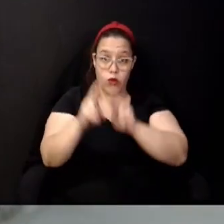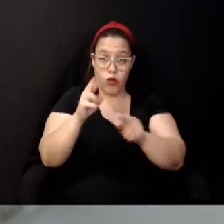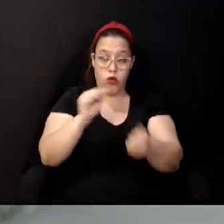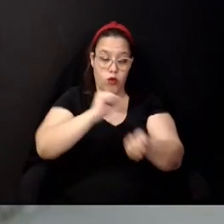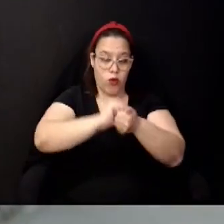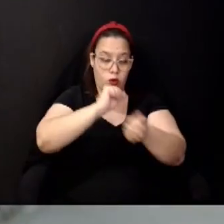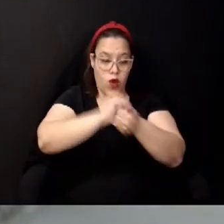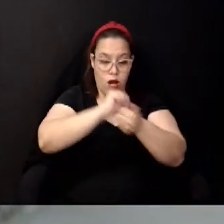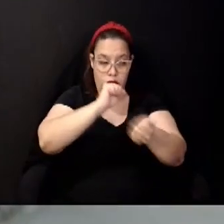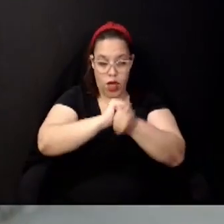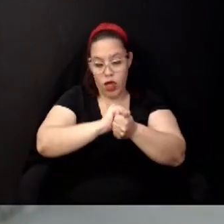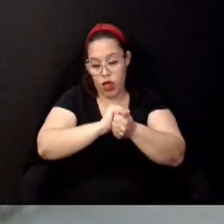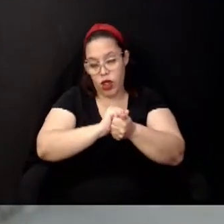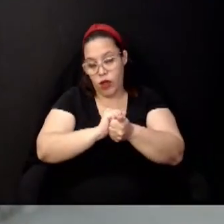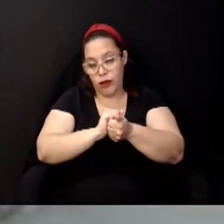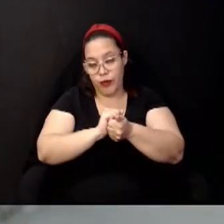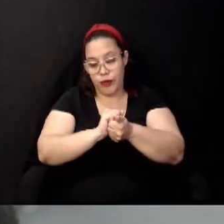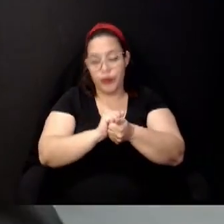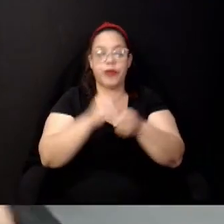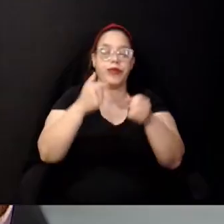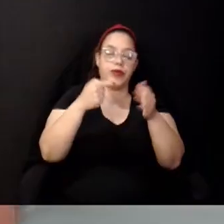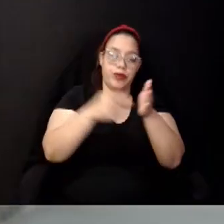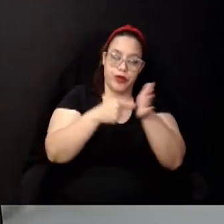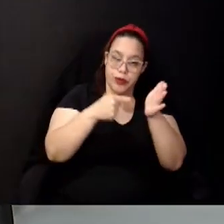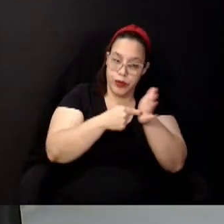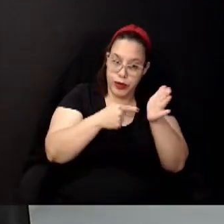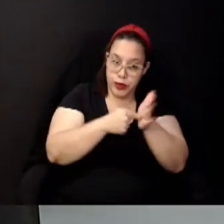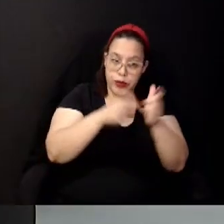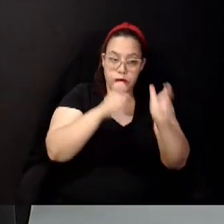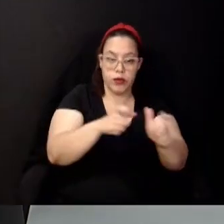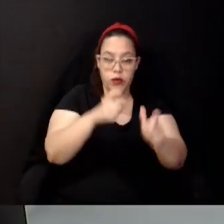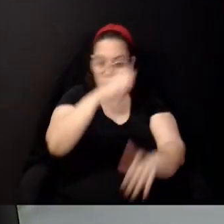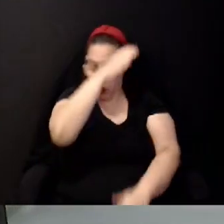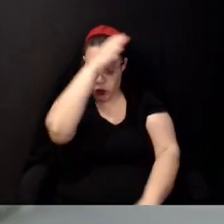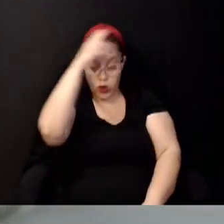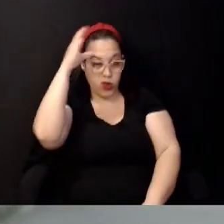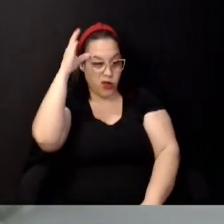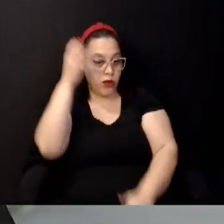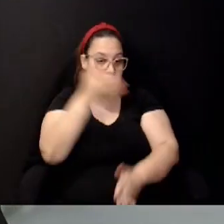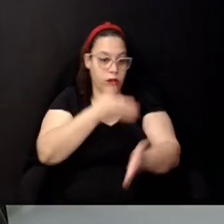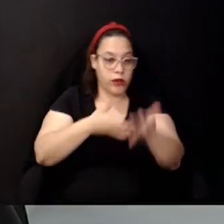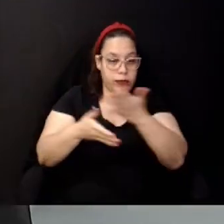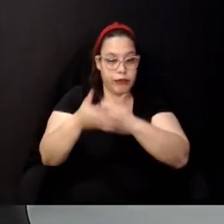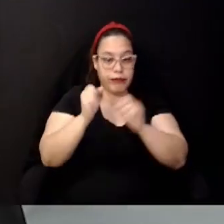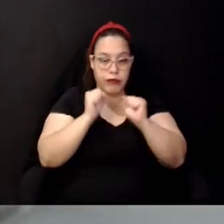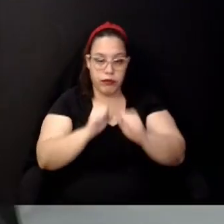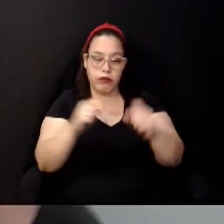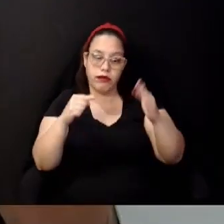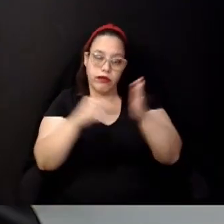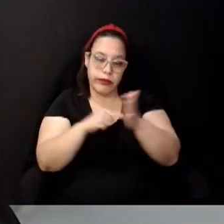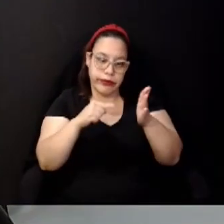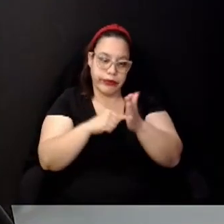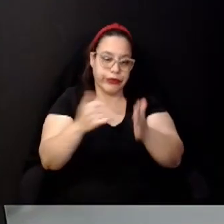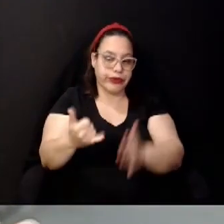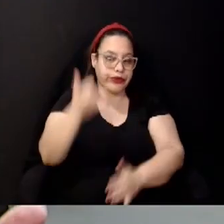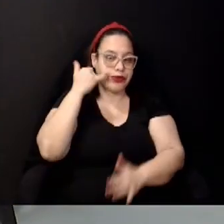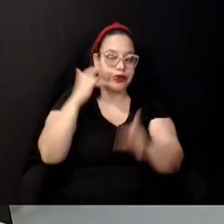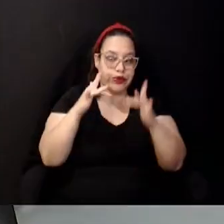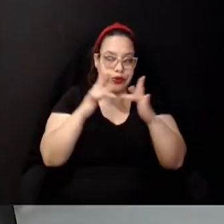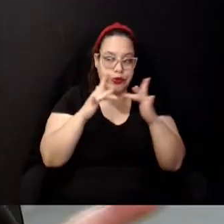e com esse canal de denúncias, onde o consumidor e o contribuinte pode entrar em contato e pode deixar a